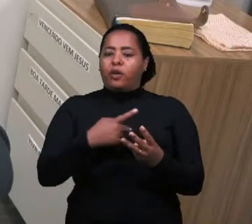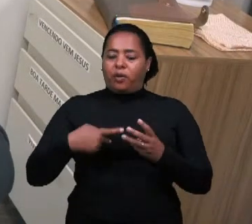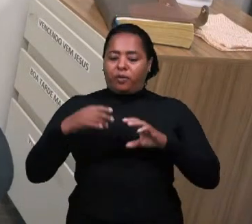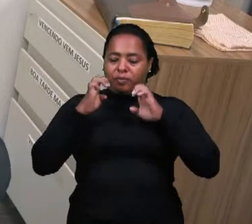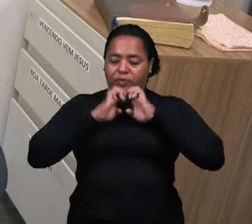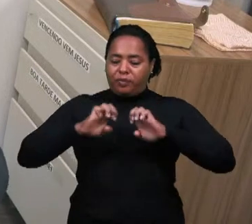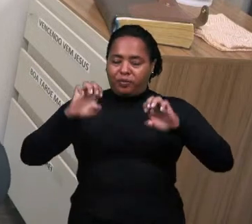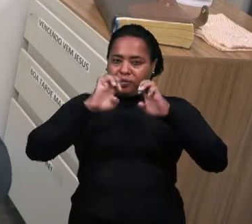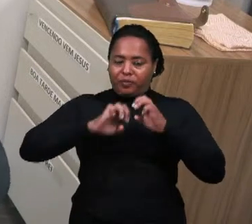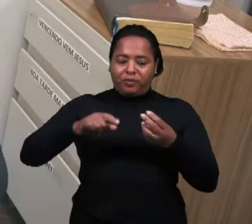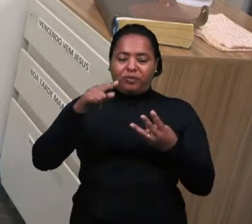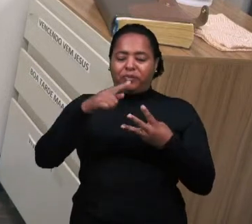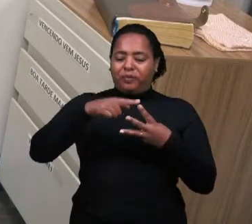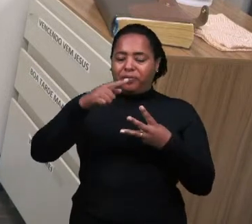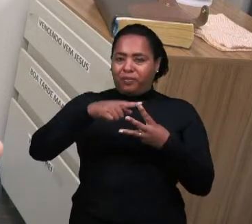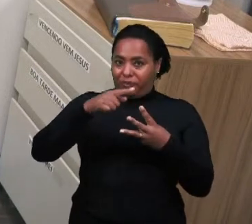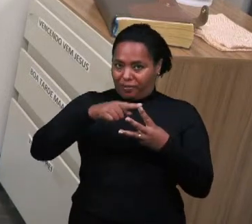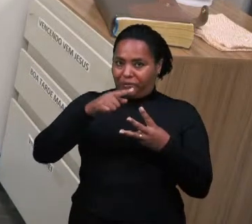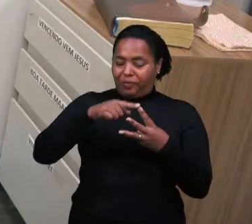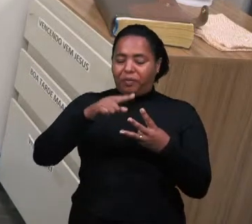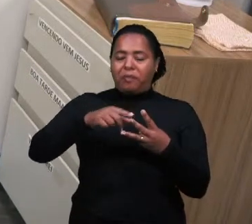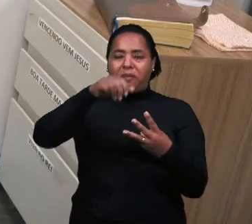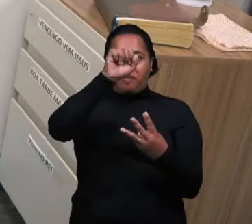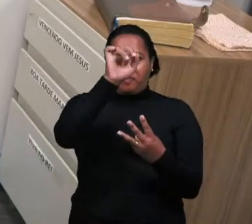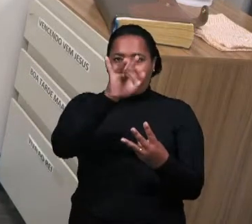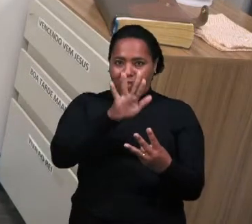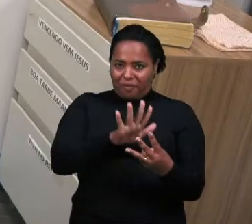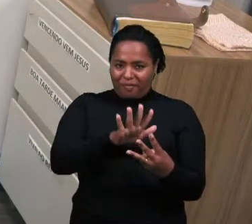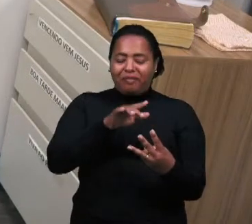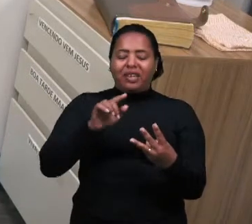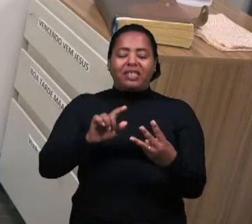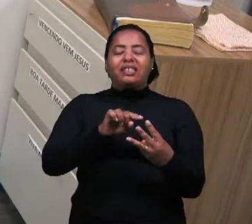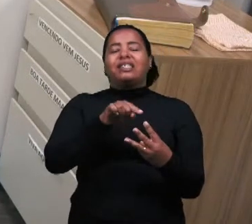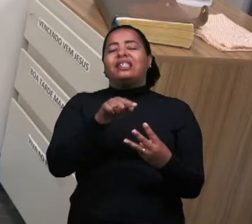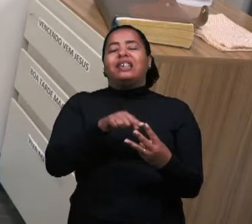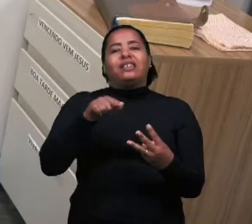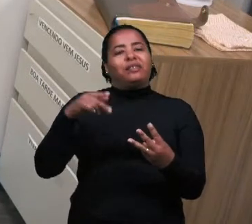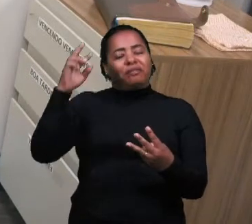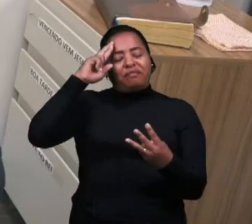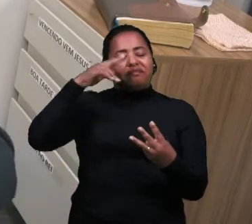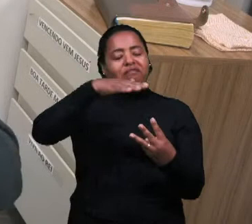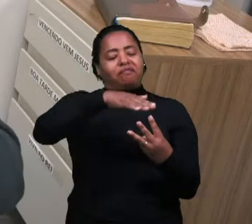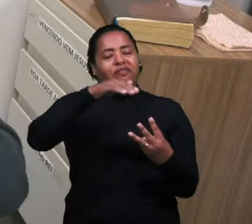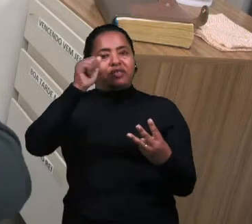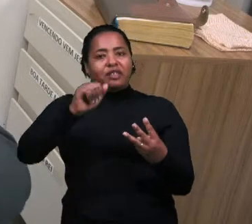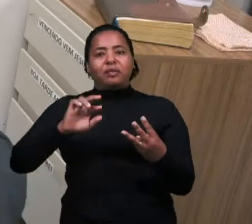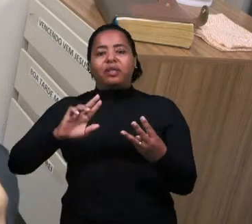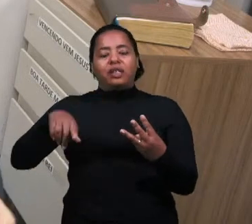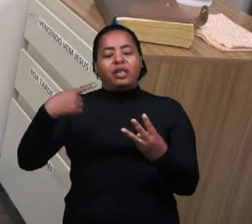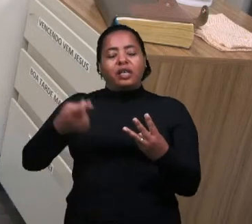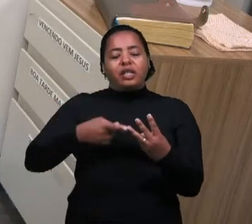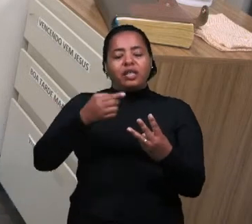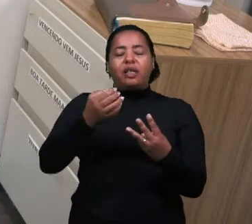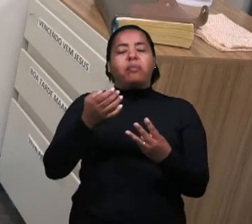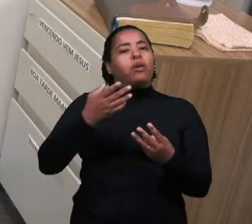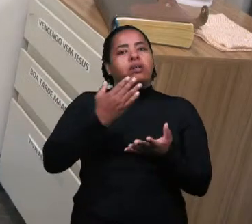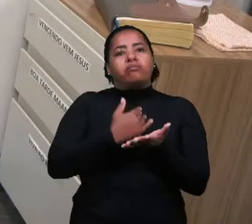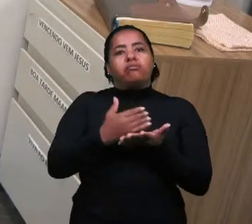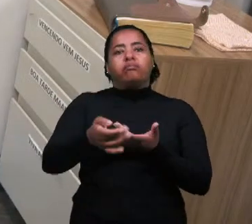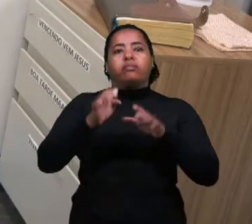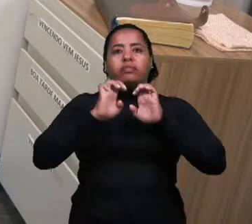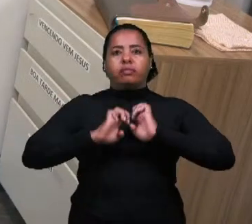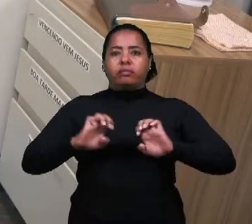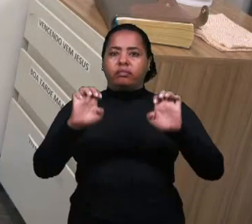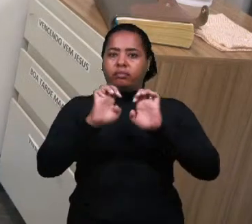Fernando primeiro recebeu uma grande bênção, né? Isso esse aí. chamado do Senhor, e depois começou a evangelizar